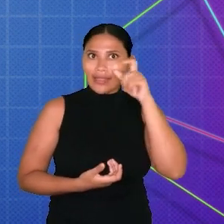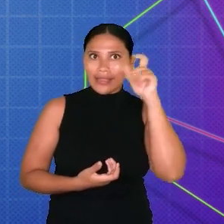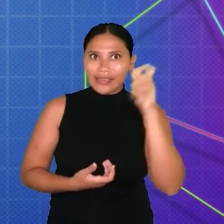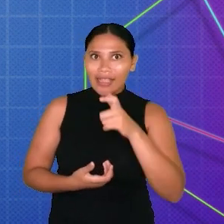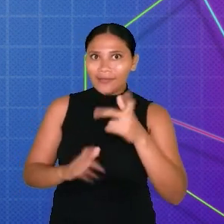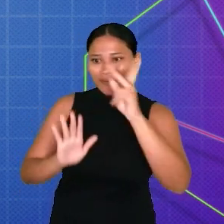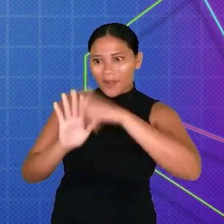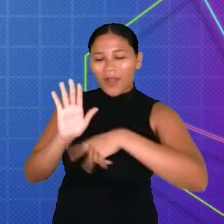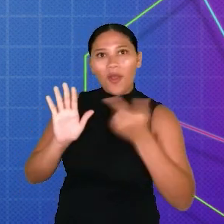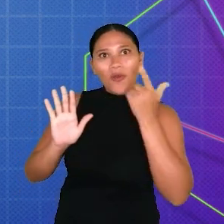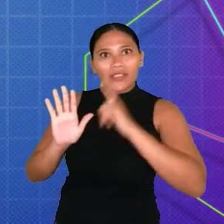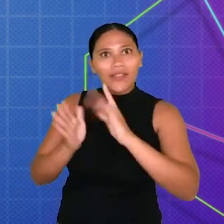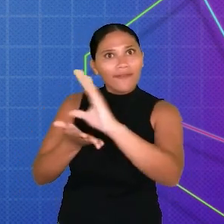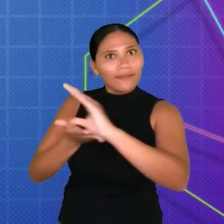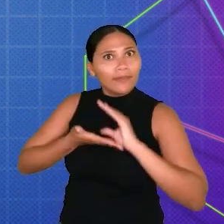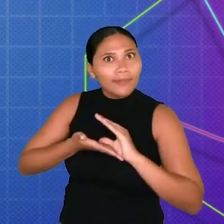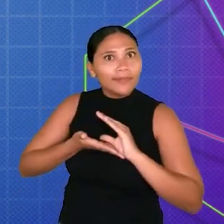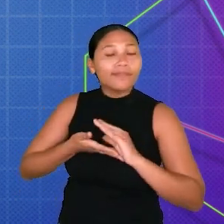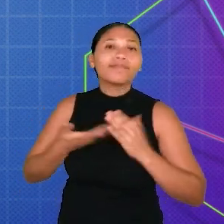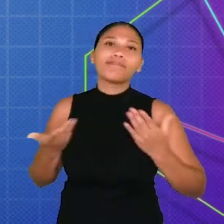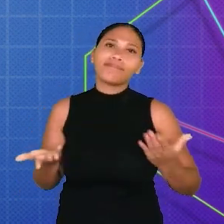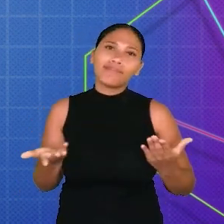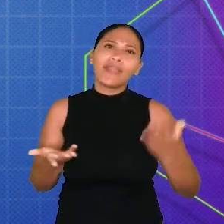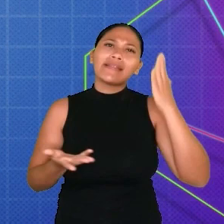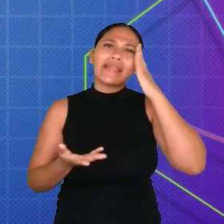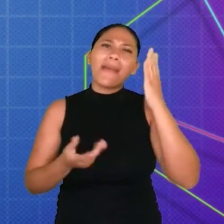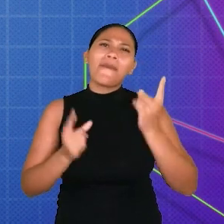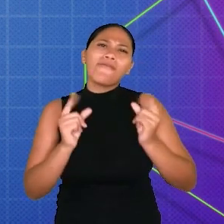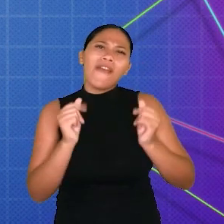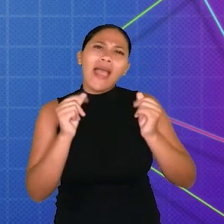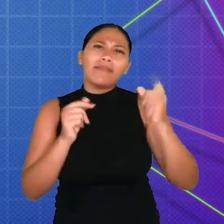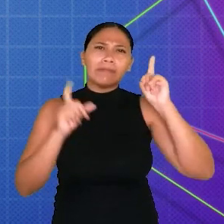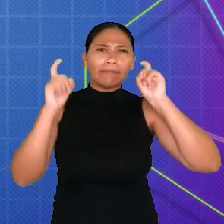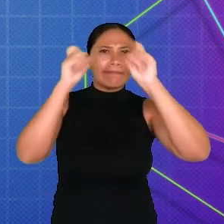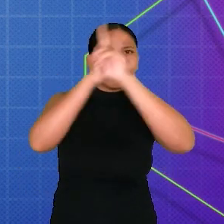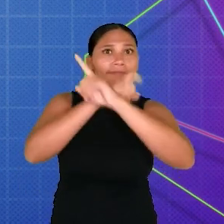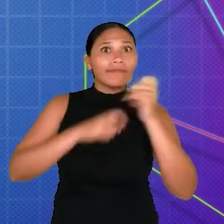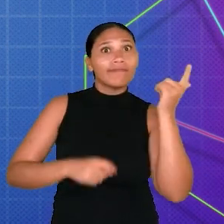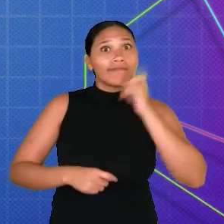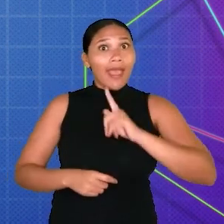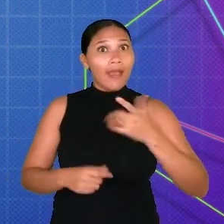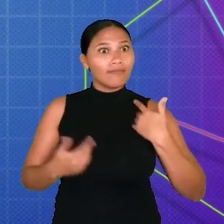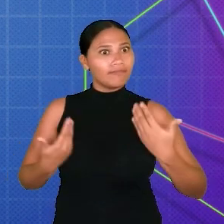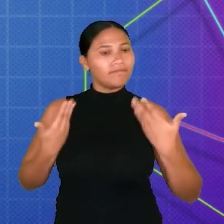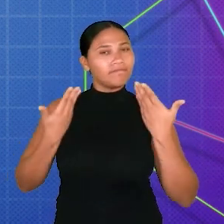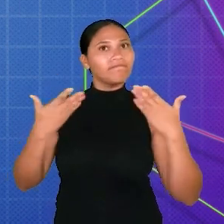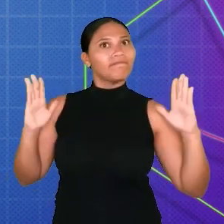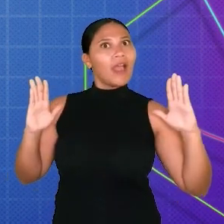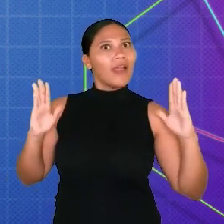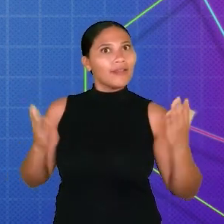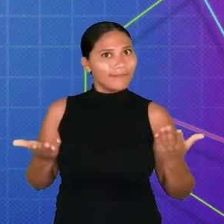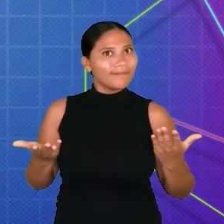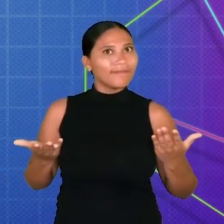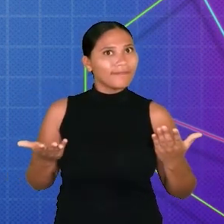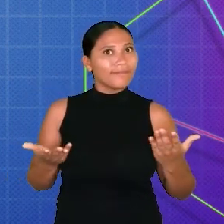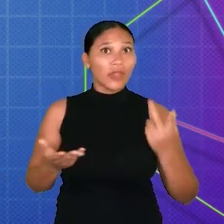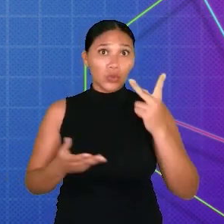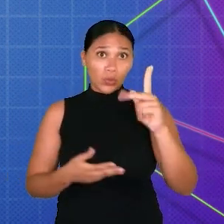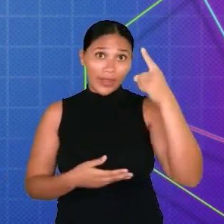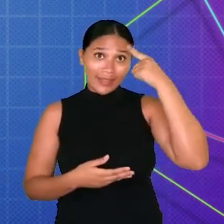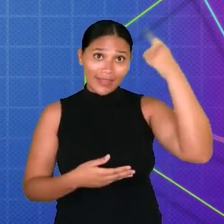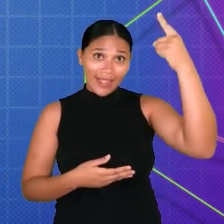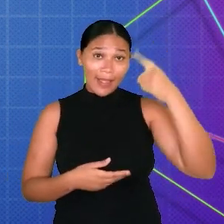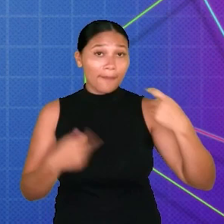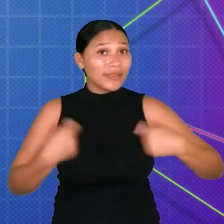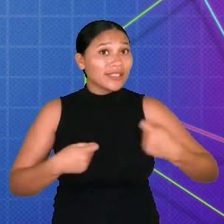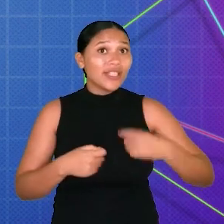convincente para o projeto ganhar corpo e financiamento? Mesmo sem uma verba, é possível se destacar no mercado de games independentes. A sua